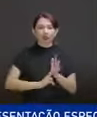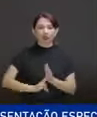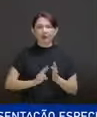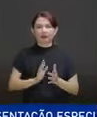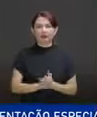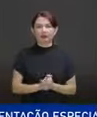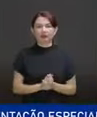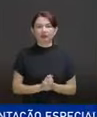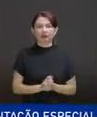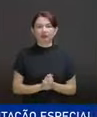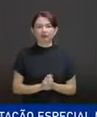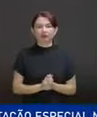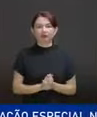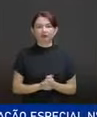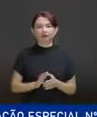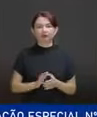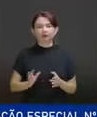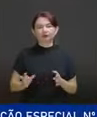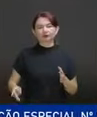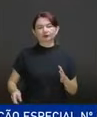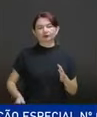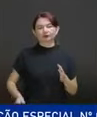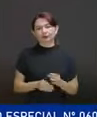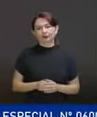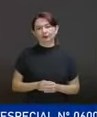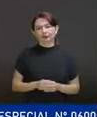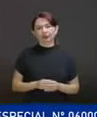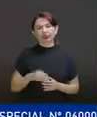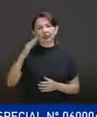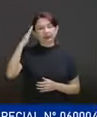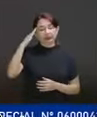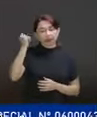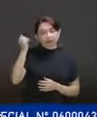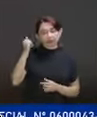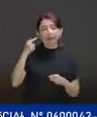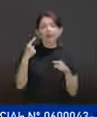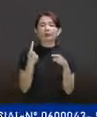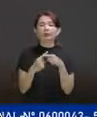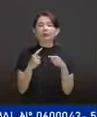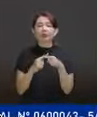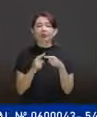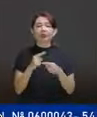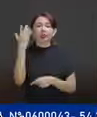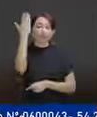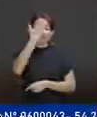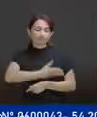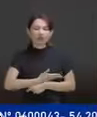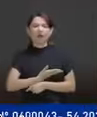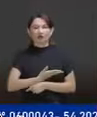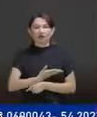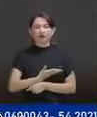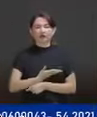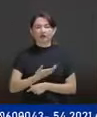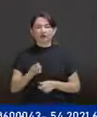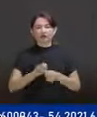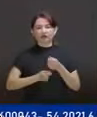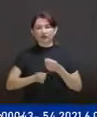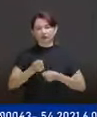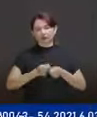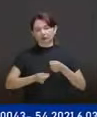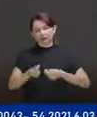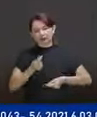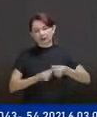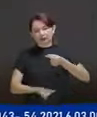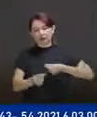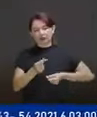representação ela foi ajuizada para levar uma clara comprovação da existência de contabilidade